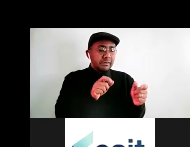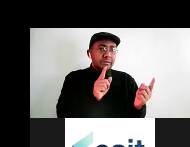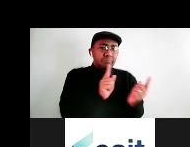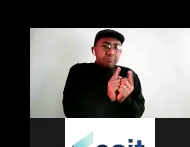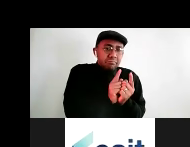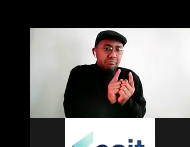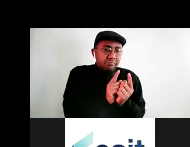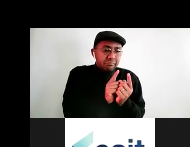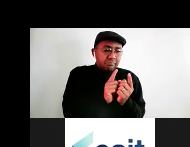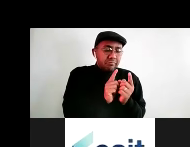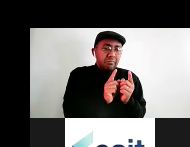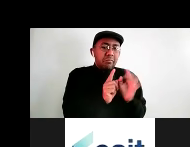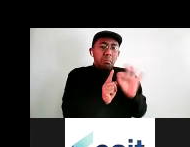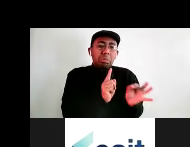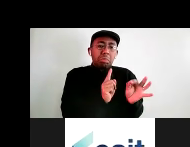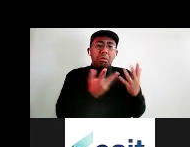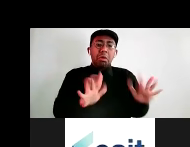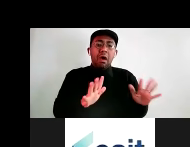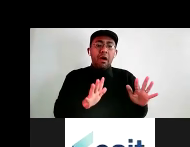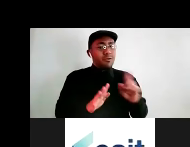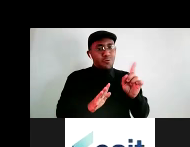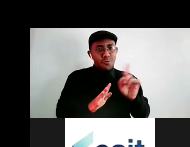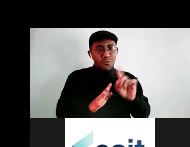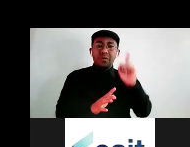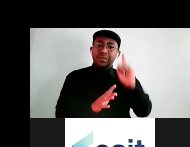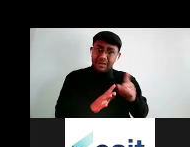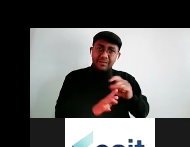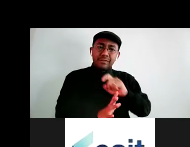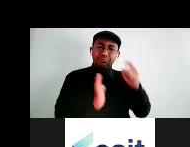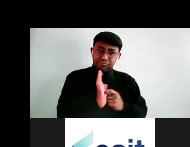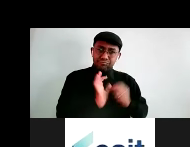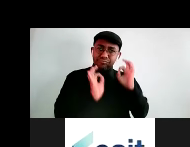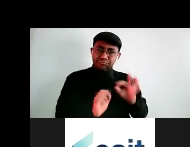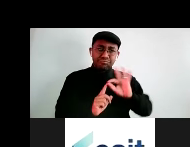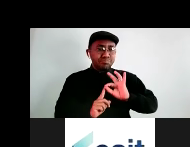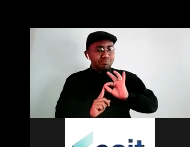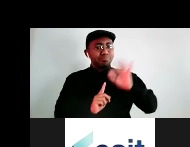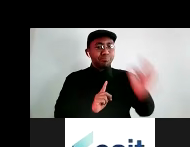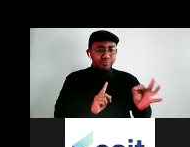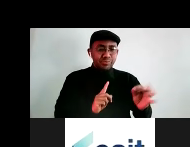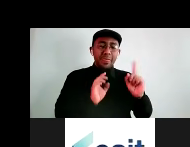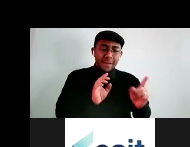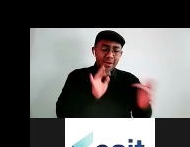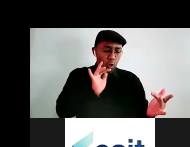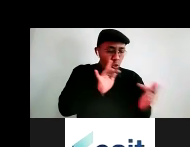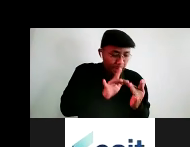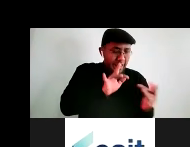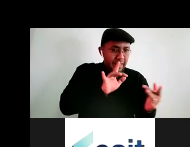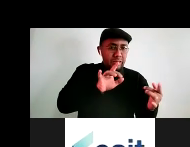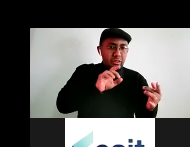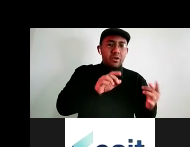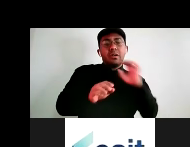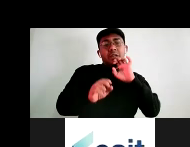varíola se transmite por contato com pessoas contagiadas e que as